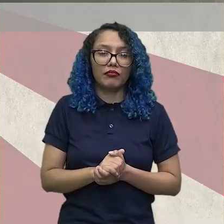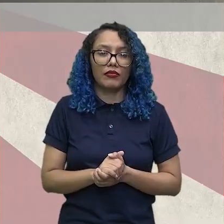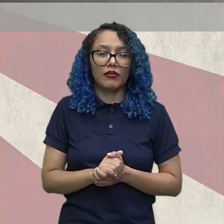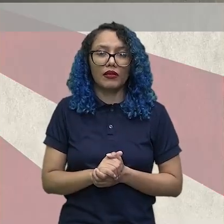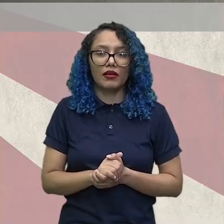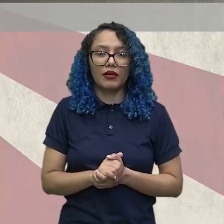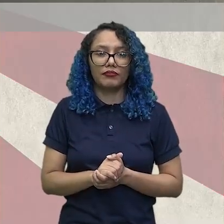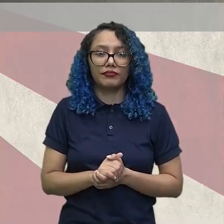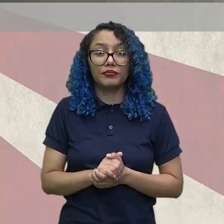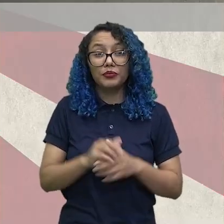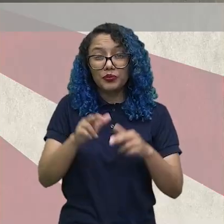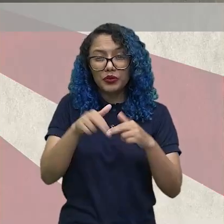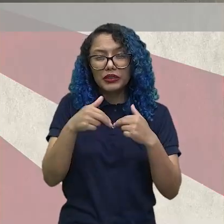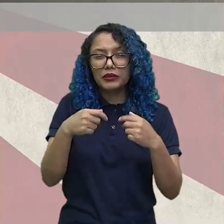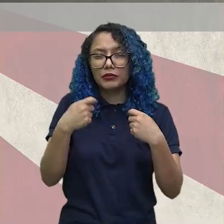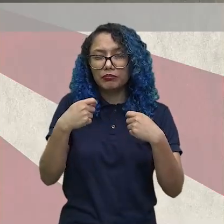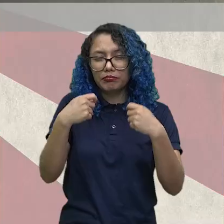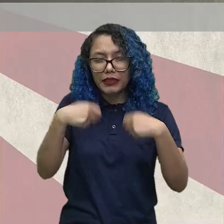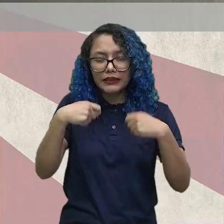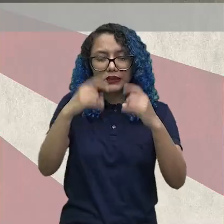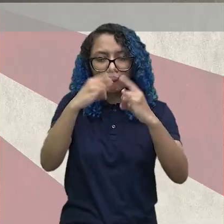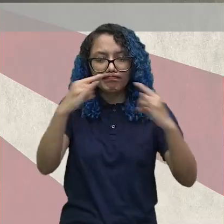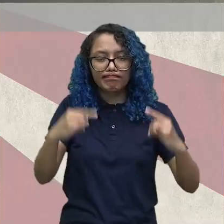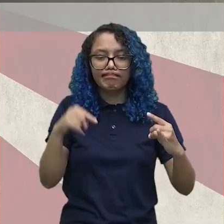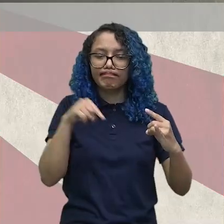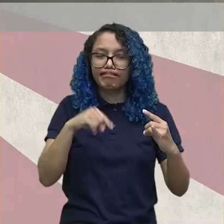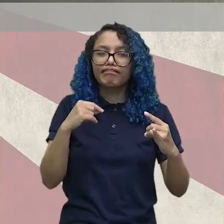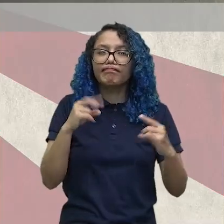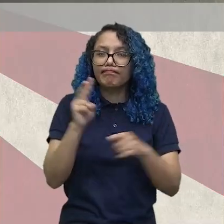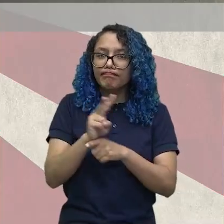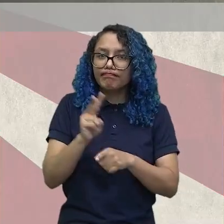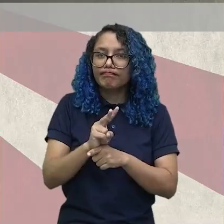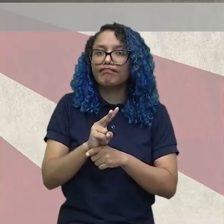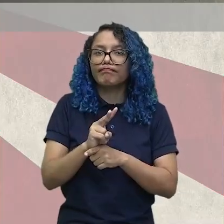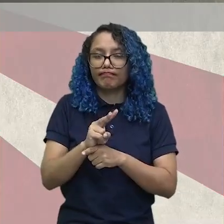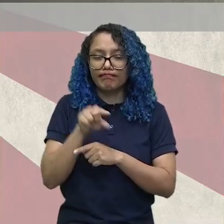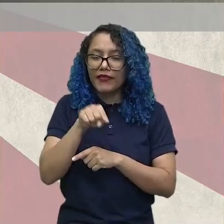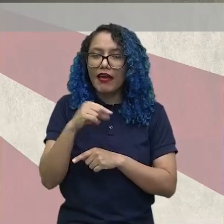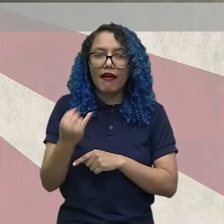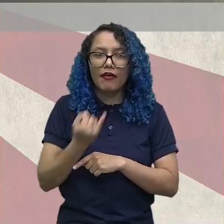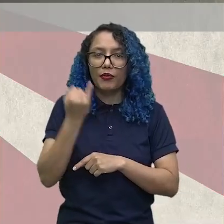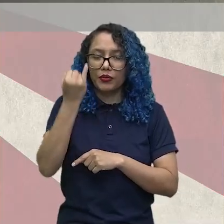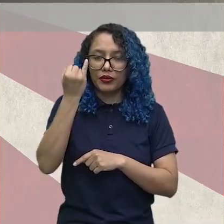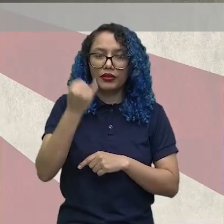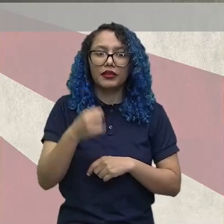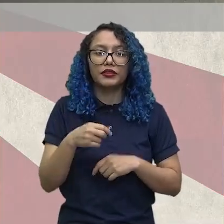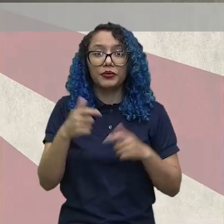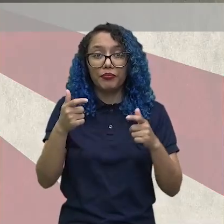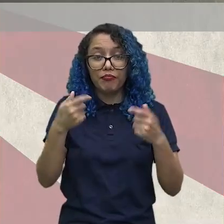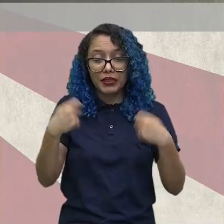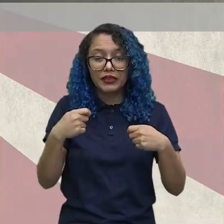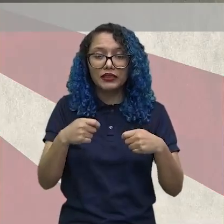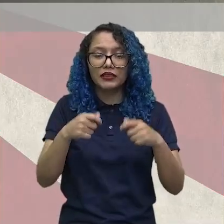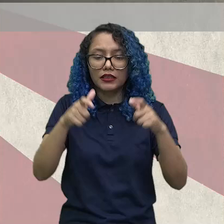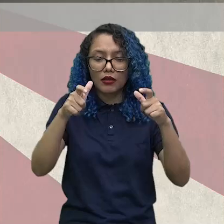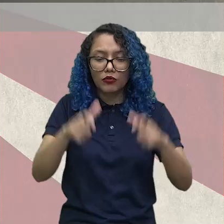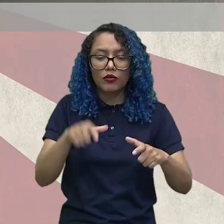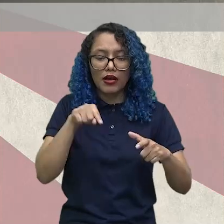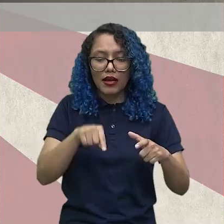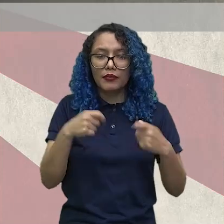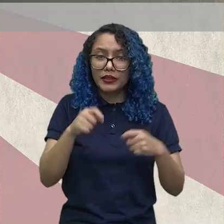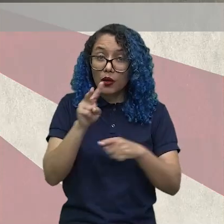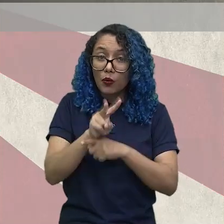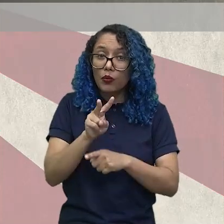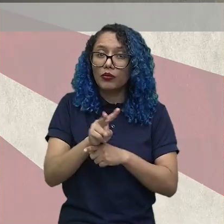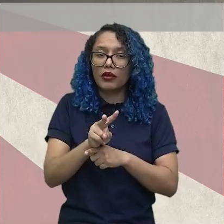algo importante de ser preservado, um local em que realmente precisa ser cuidado e